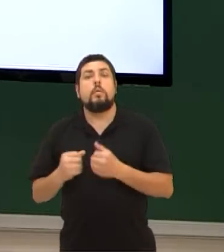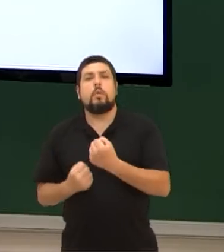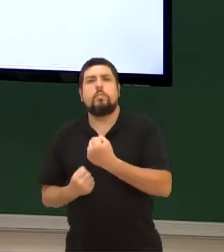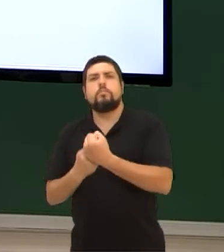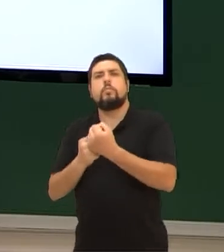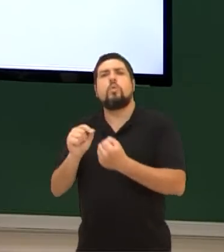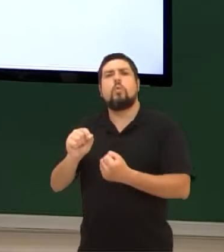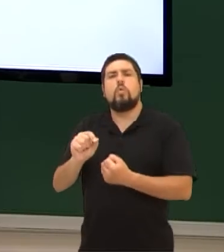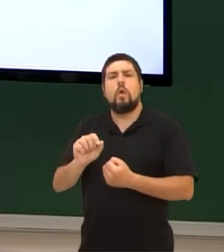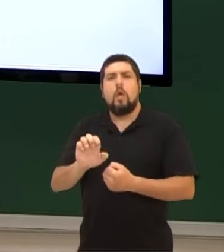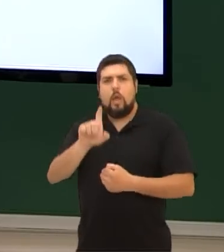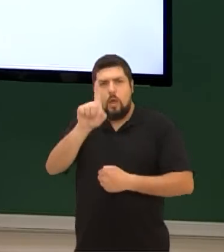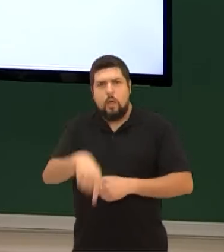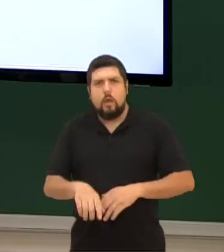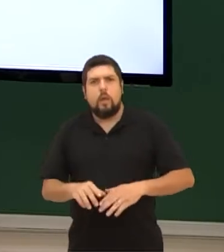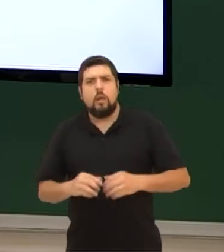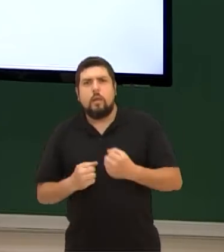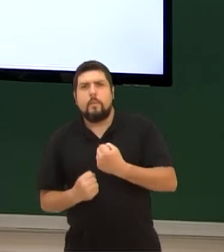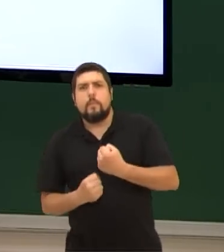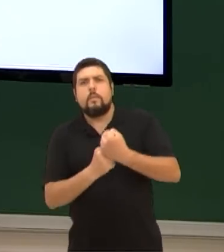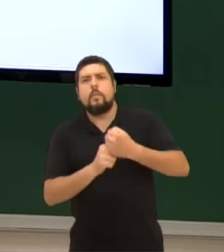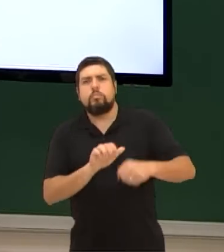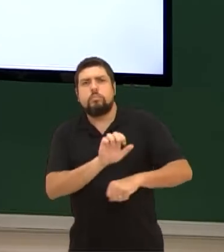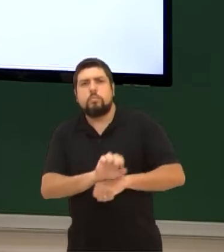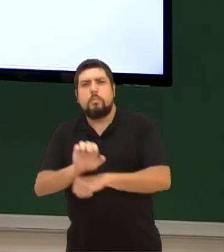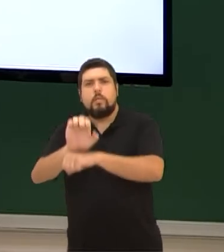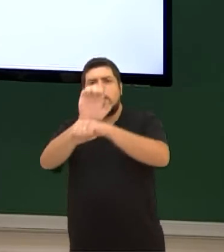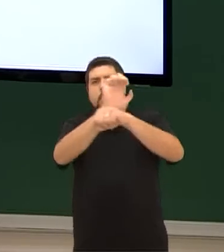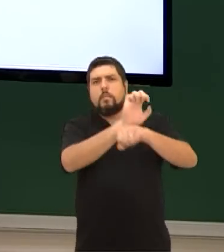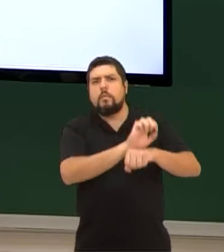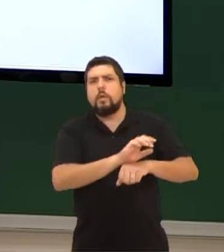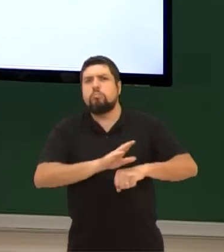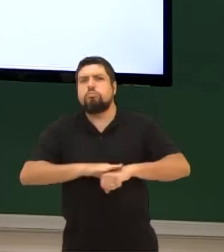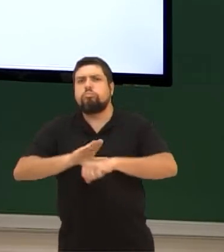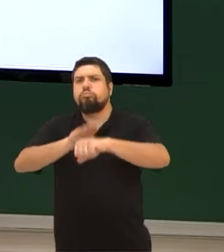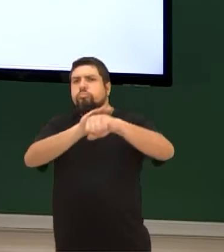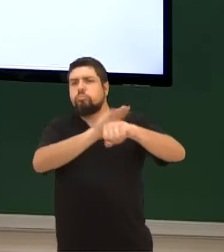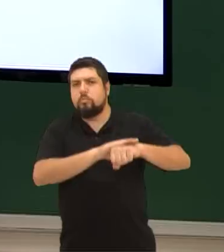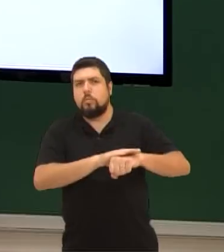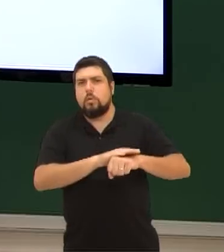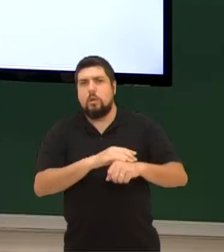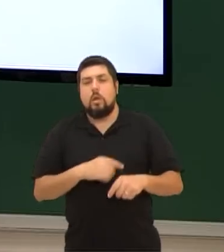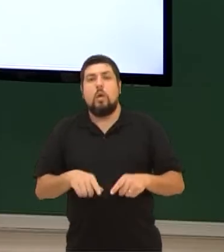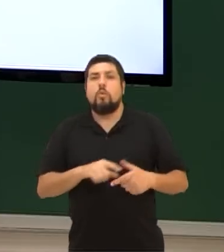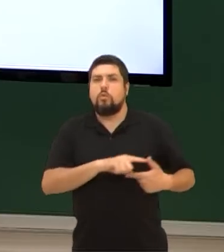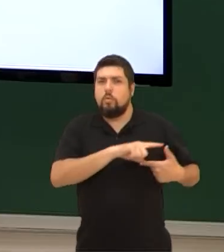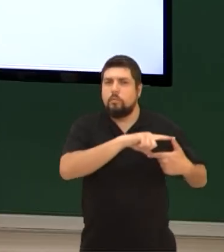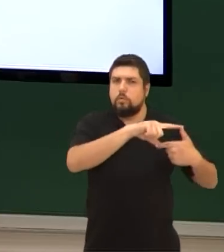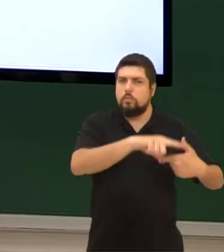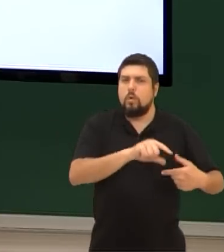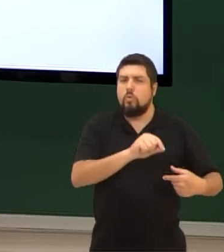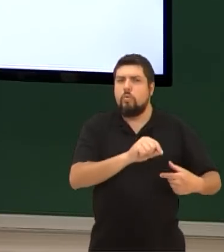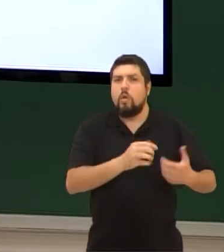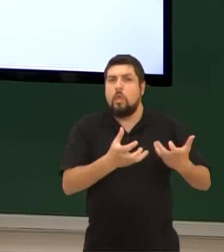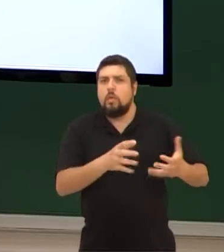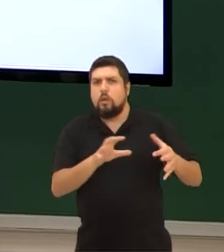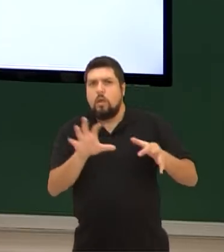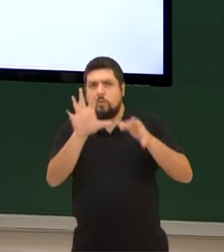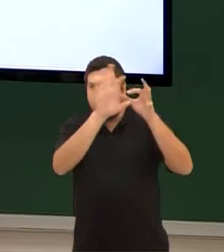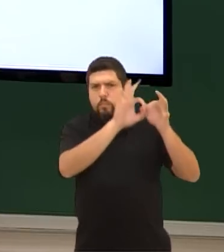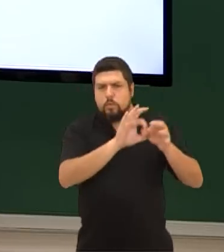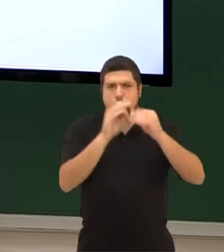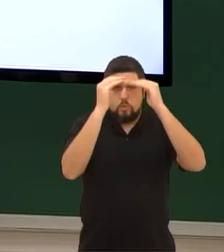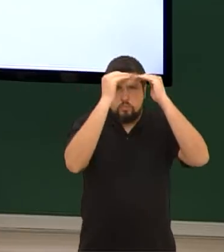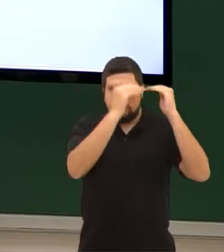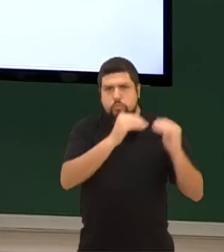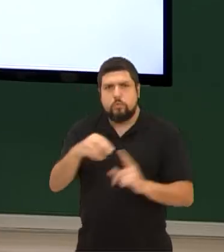uma maior autonomia das províncias, enquanto o Partido Conservador defendia uma maior centralização política